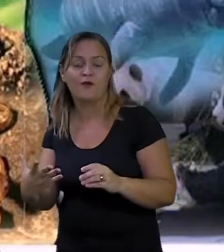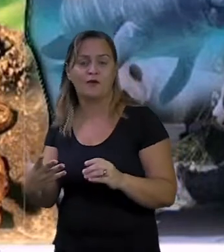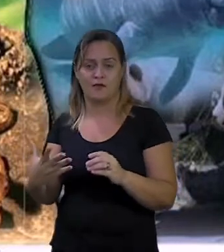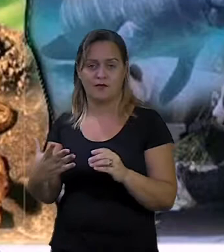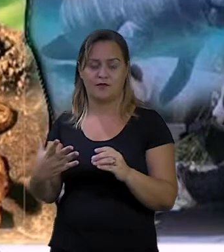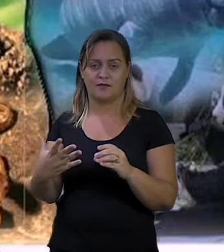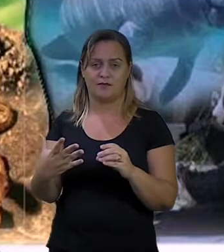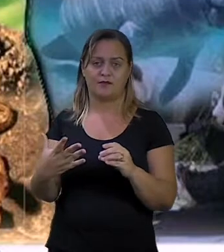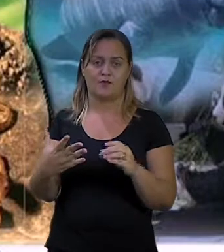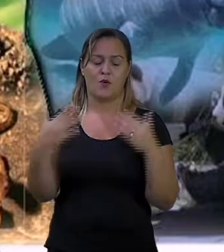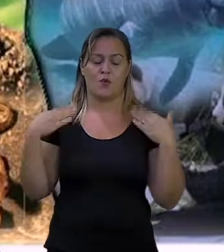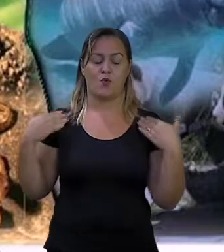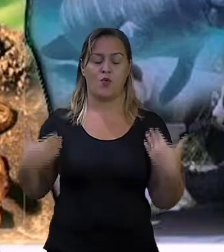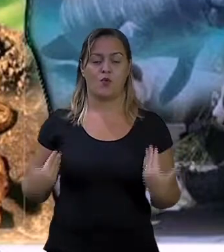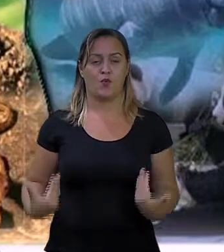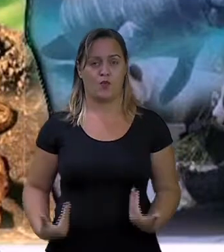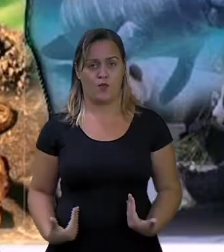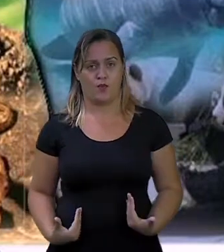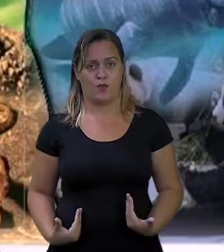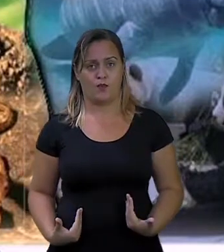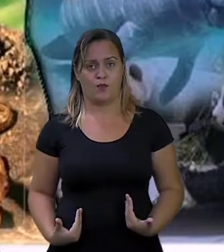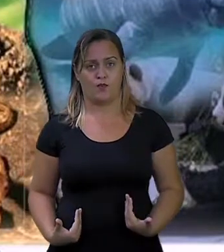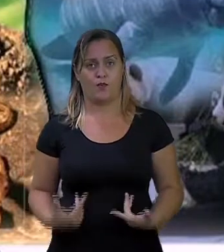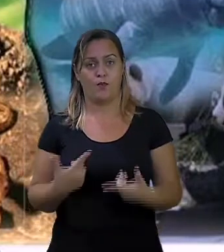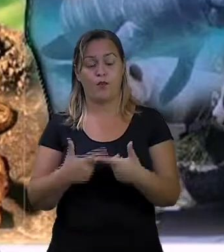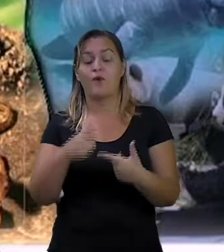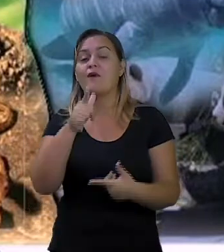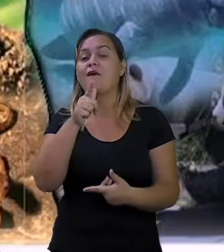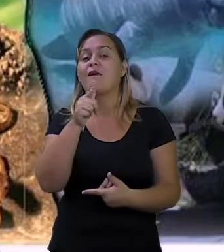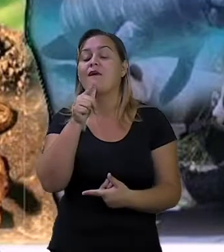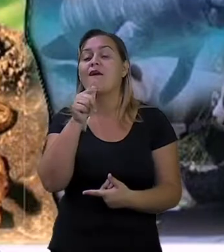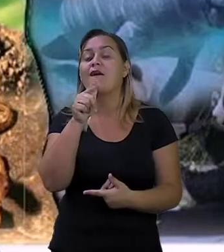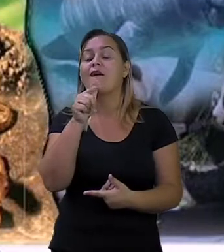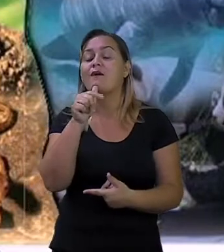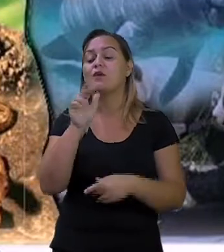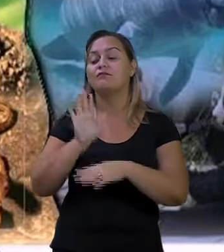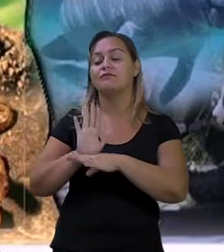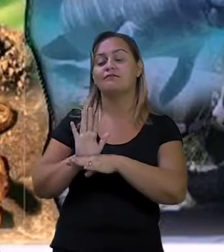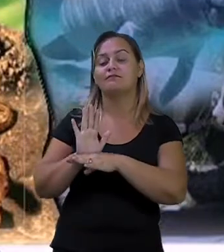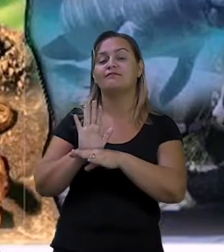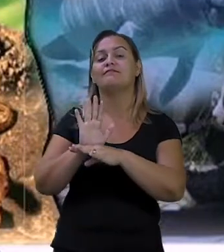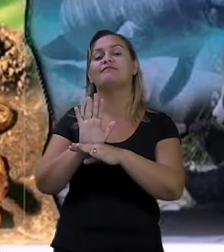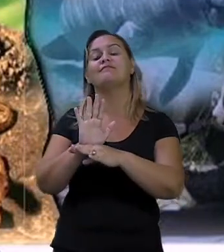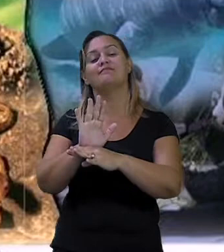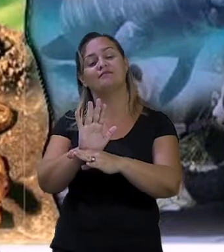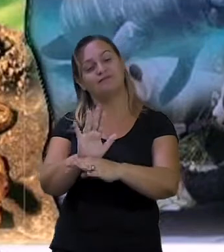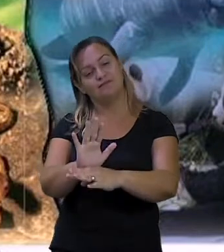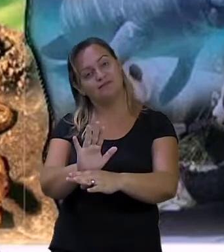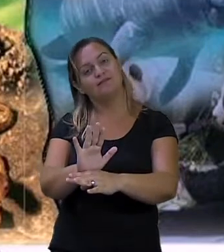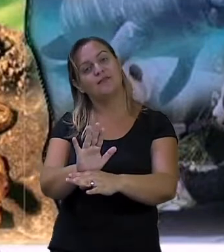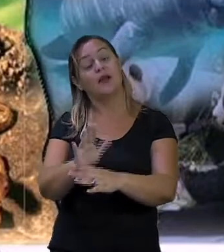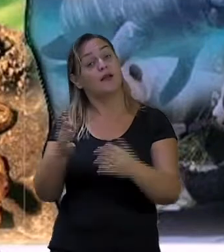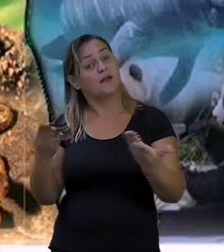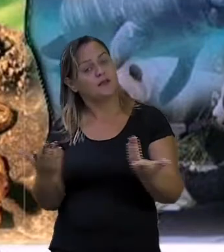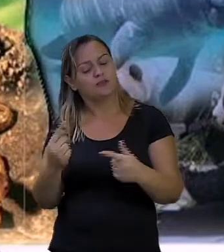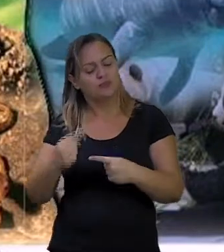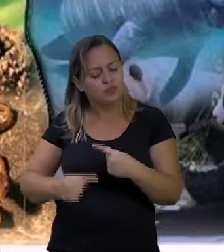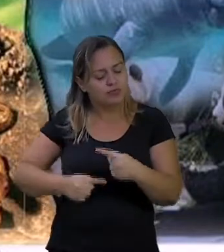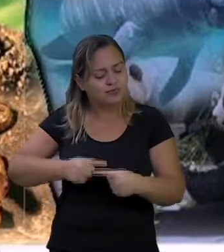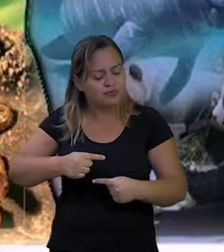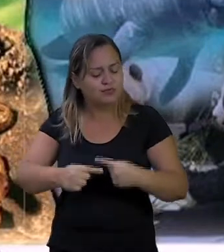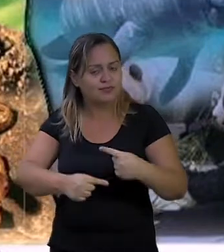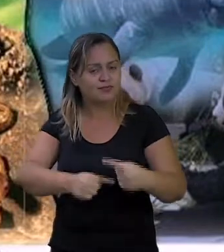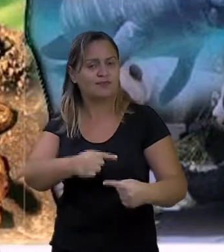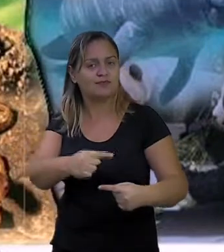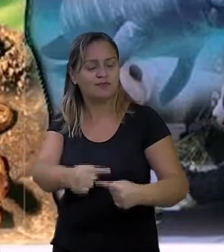que esse gameta consiga fundir um ao outro e perpetuar esta espécie.